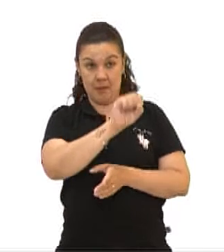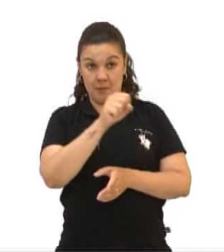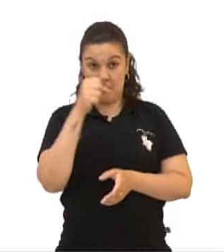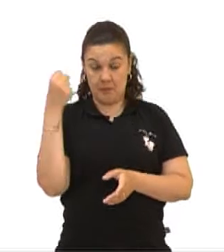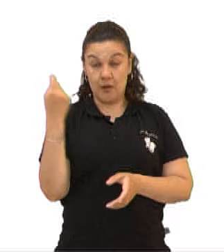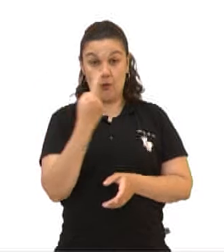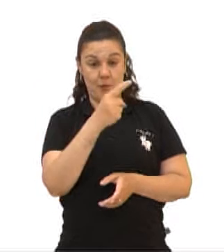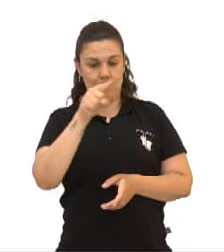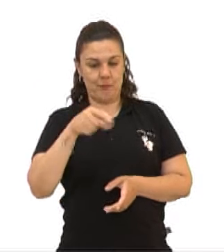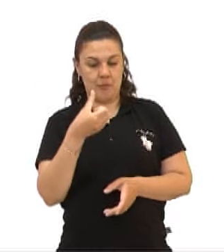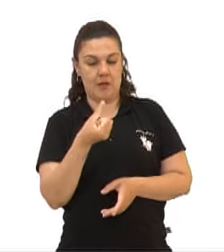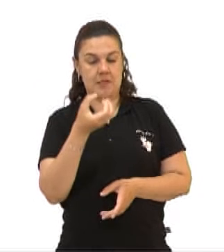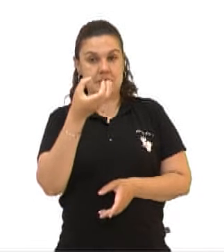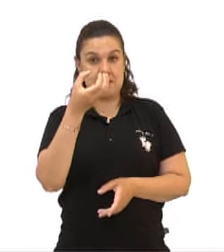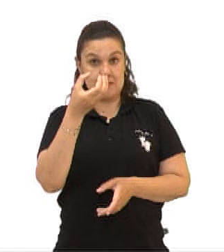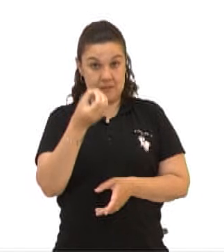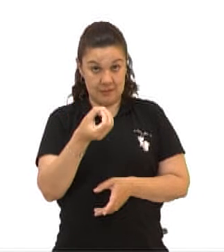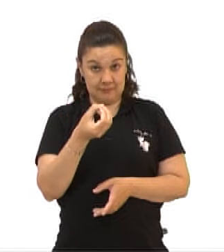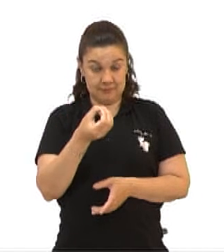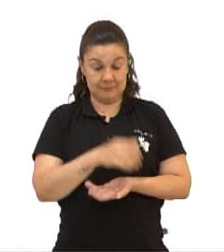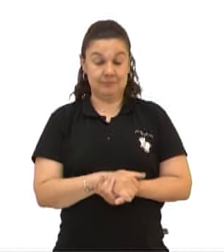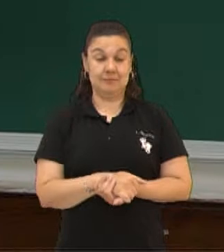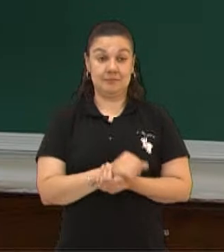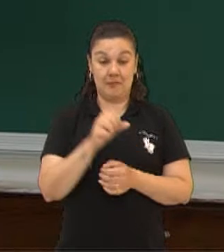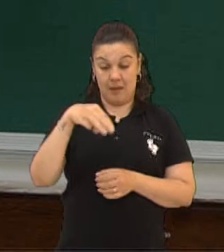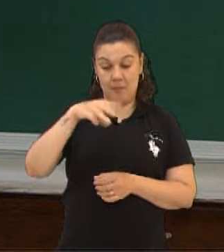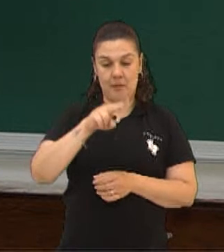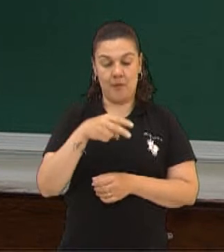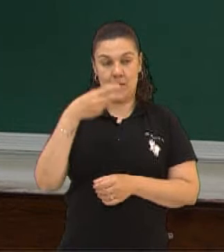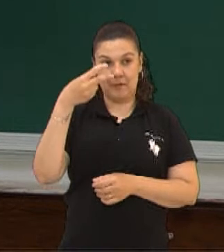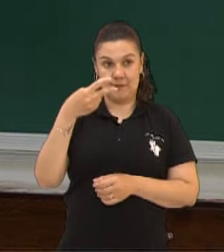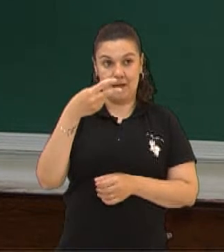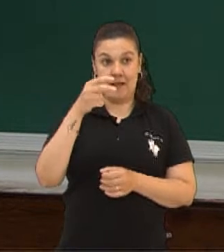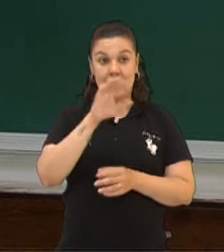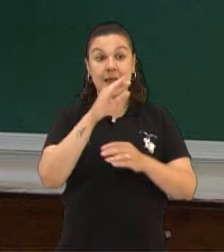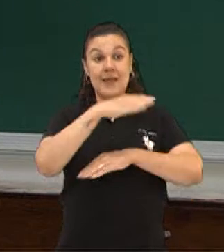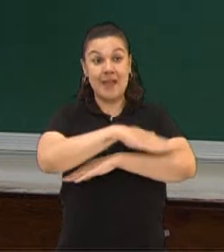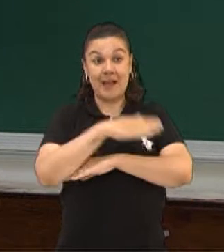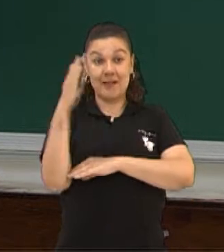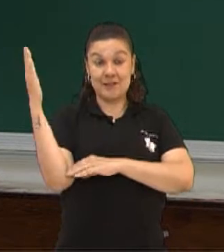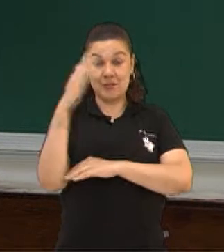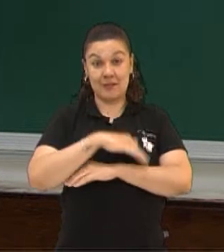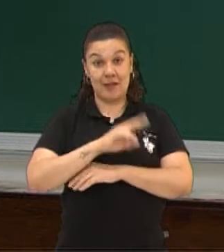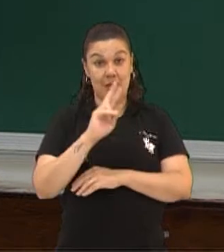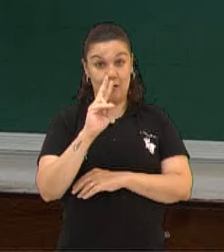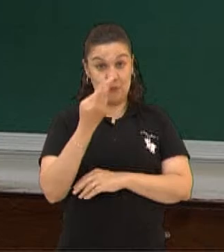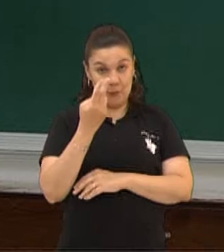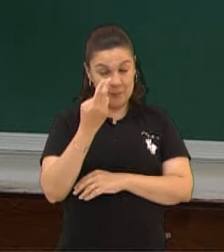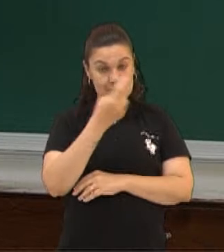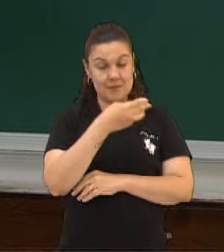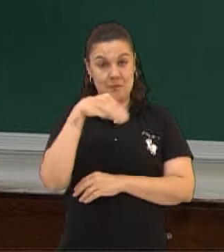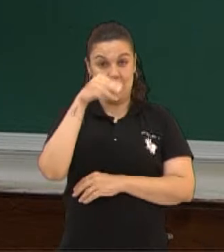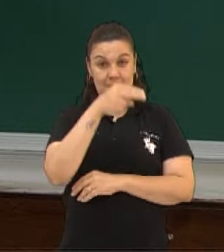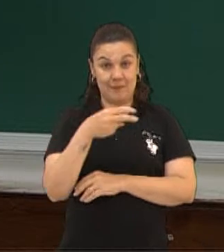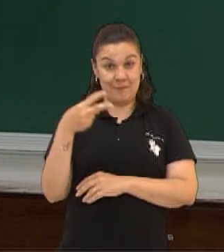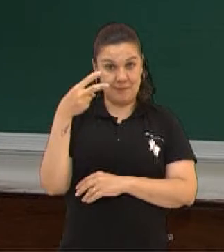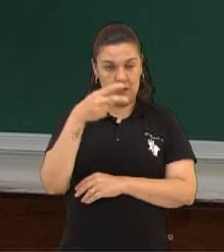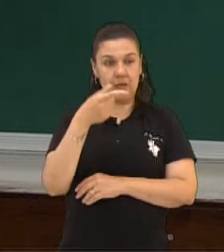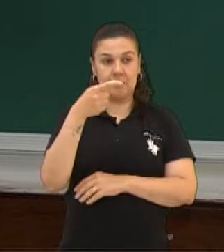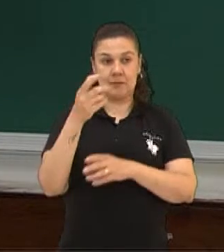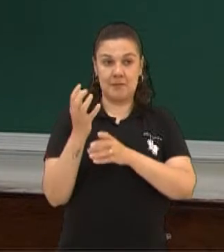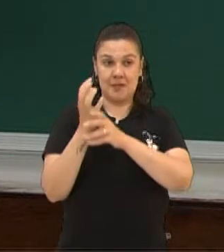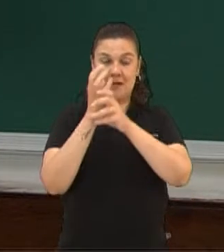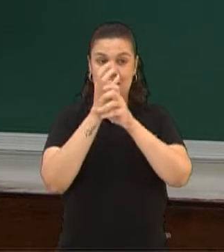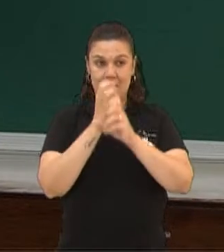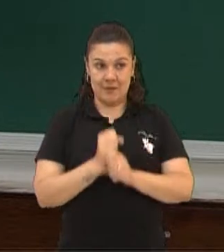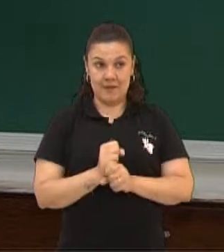vale 1,60 metros quadrados e a área da janela, 2 metros quadrados. Então, tem que calcular